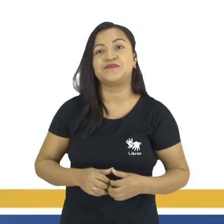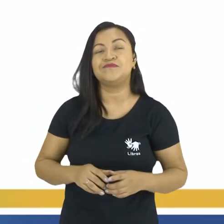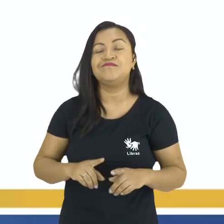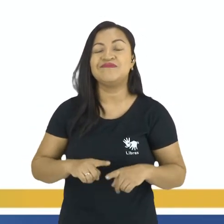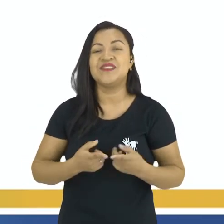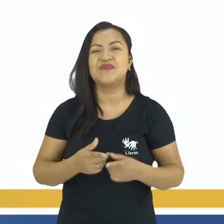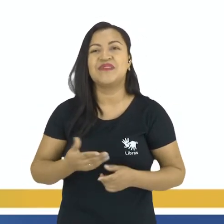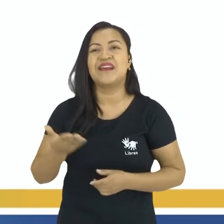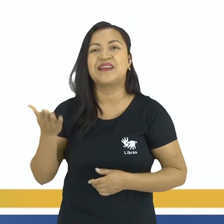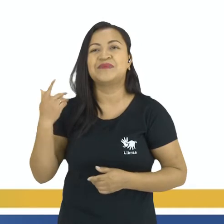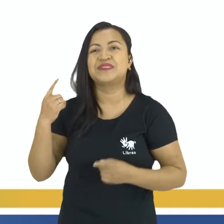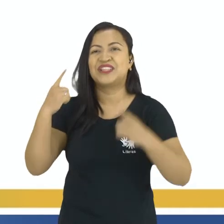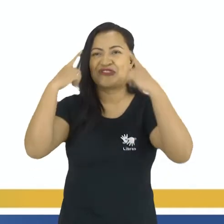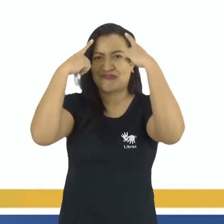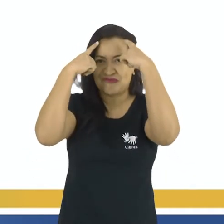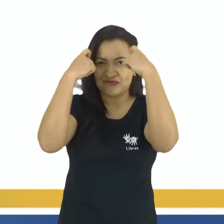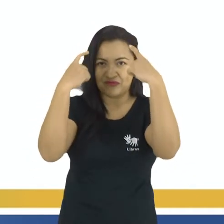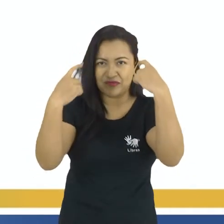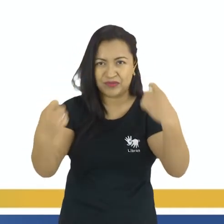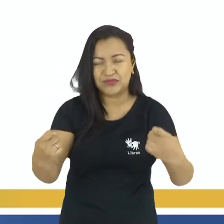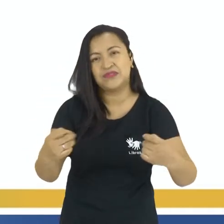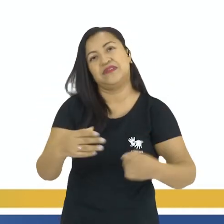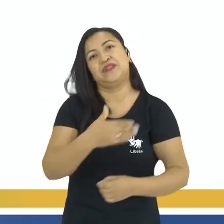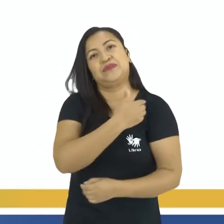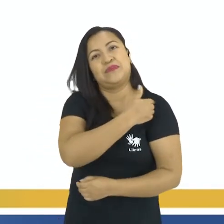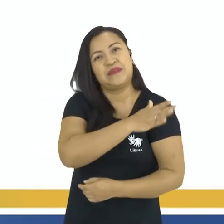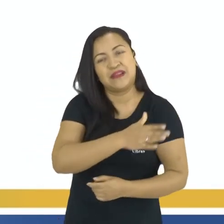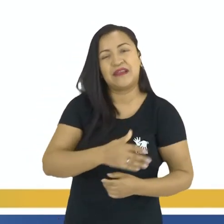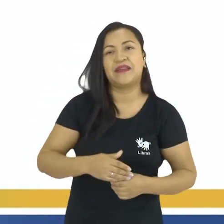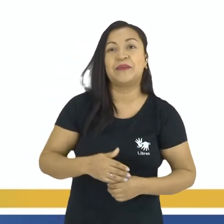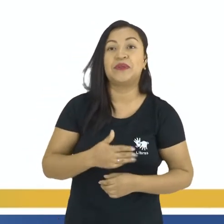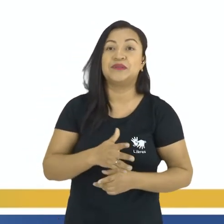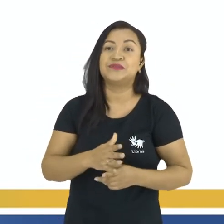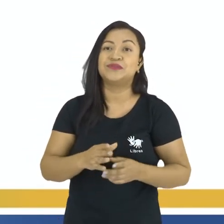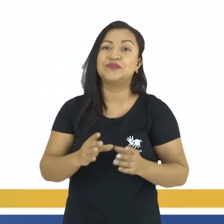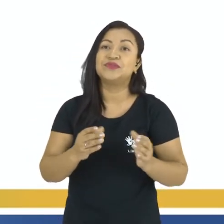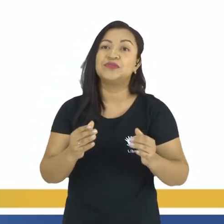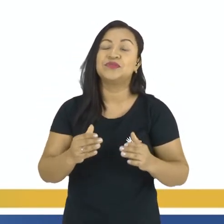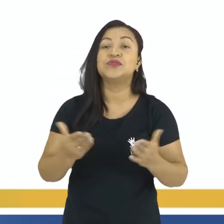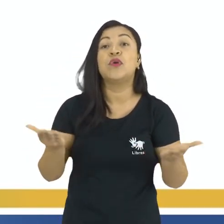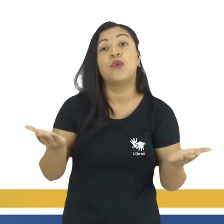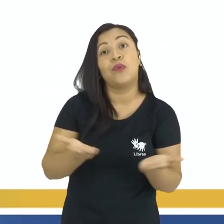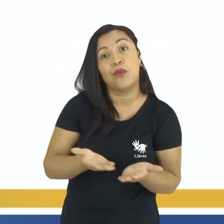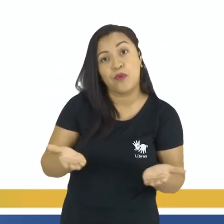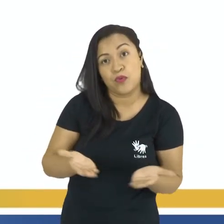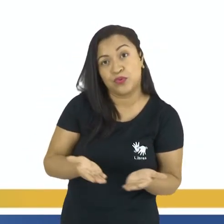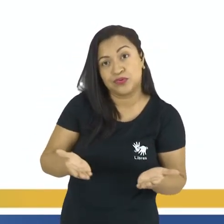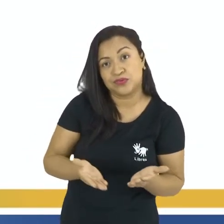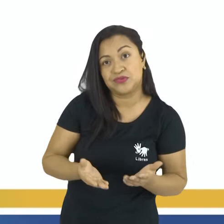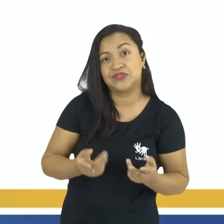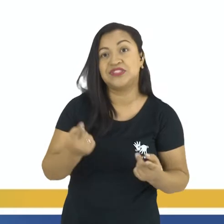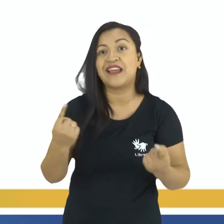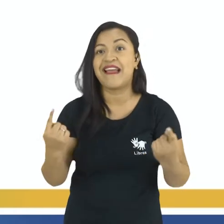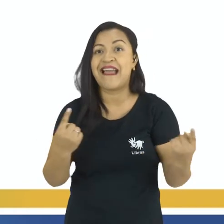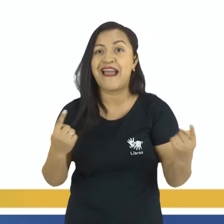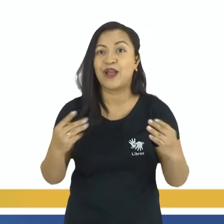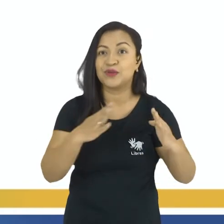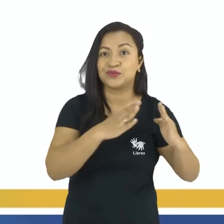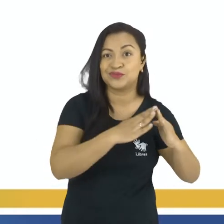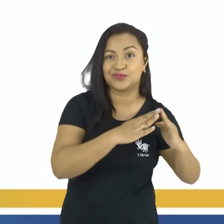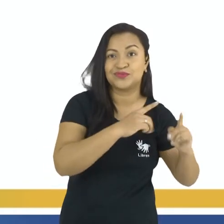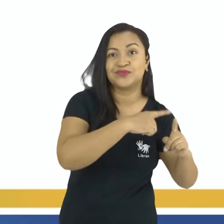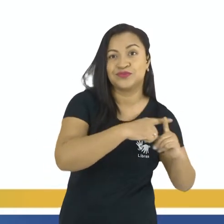passado violento e marcado pela intolerância, as duas igrejas convivem pacificamente hoje em dia. Aqui nós temos